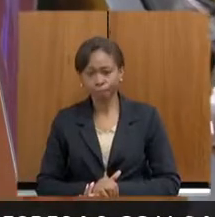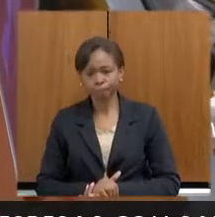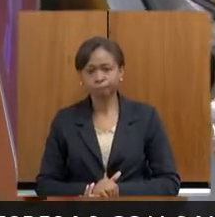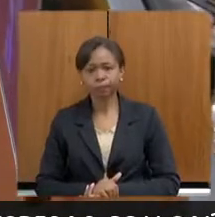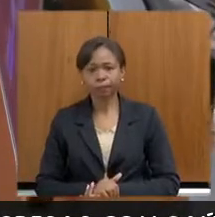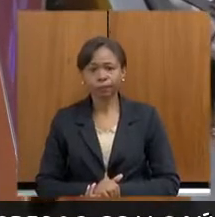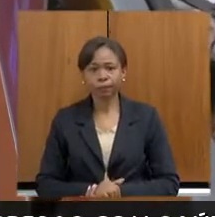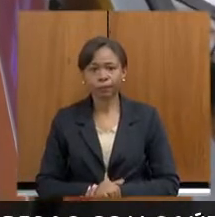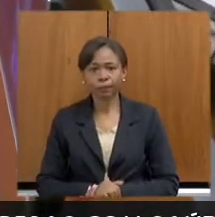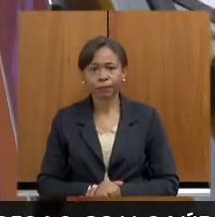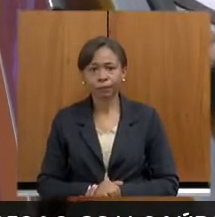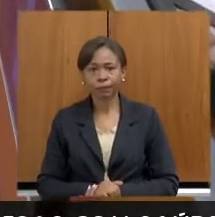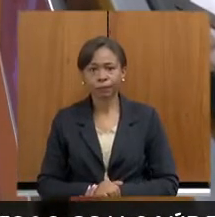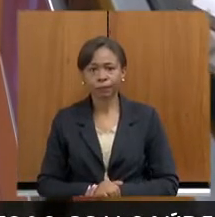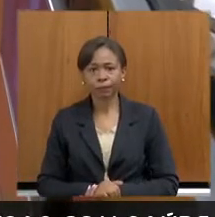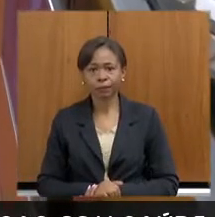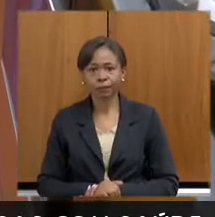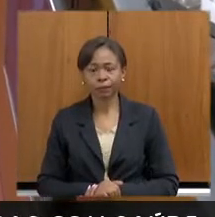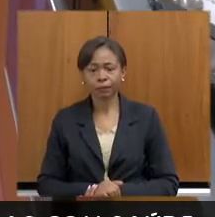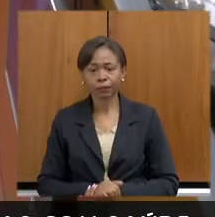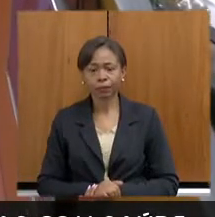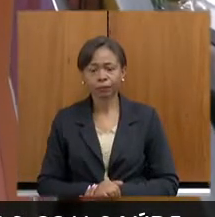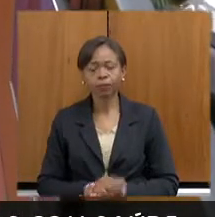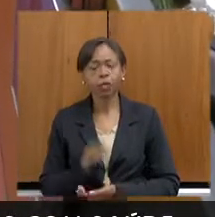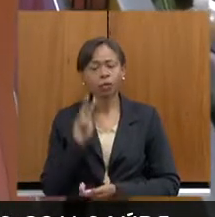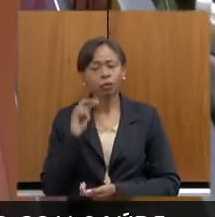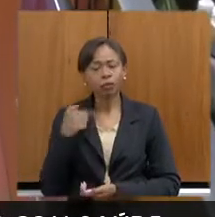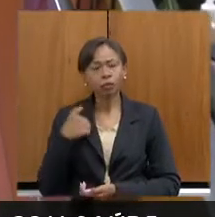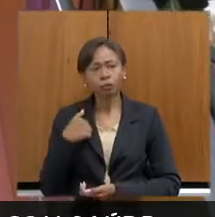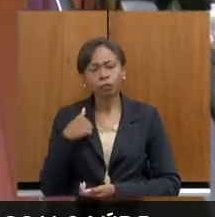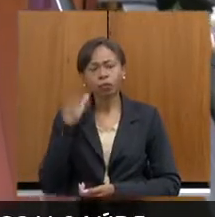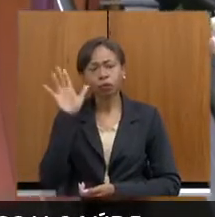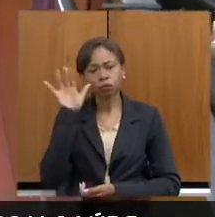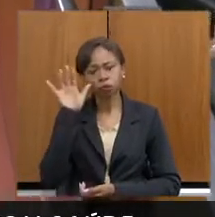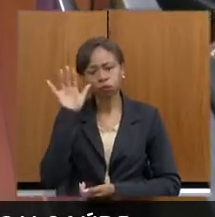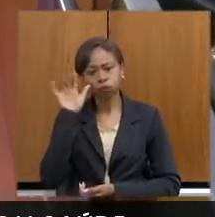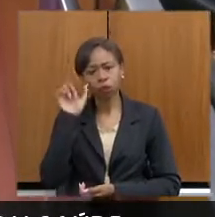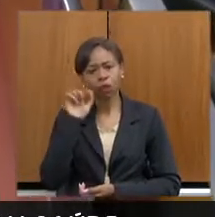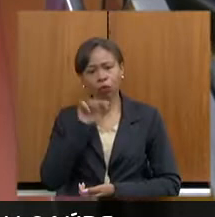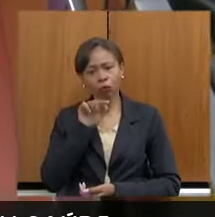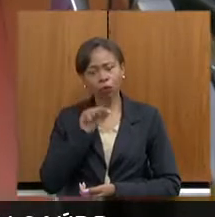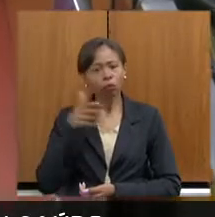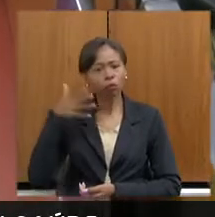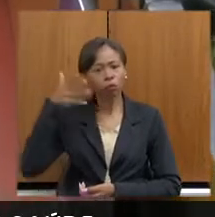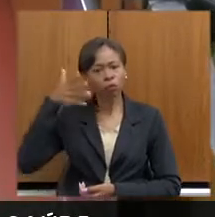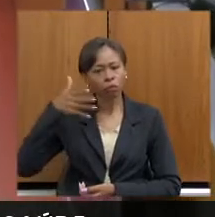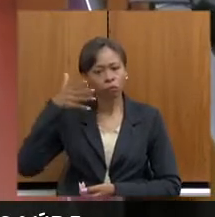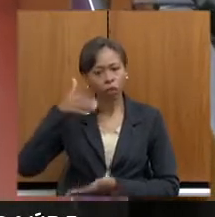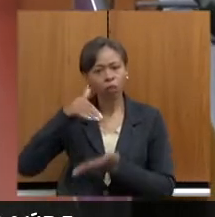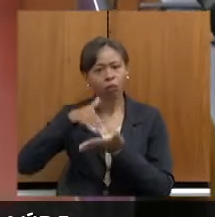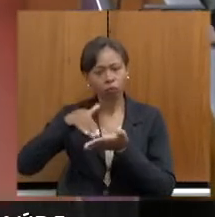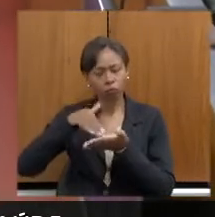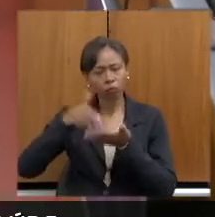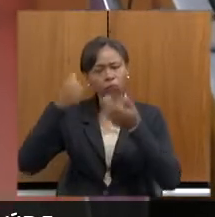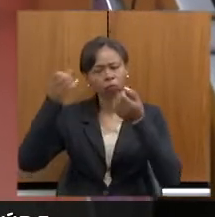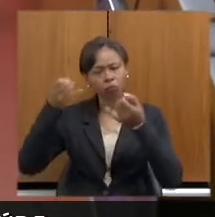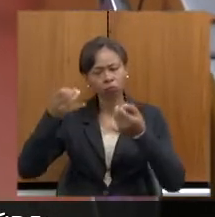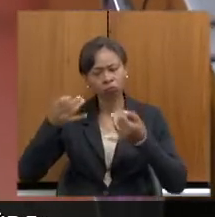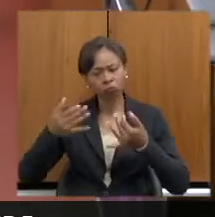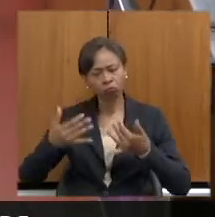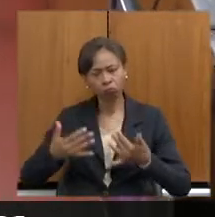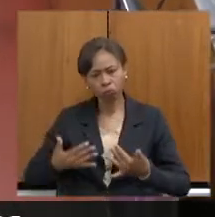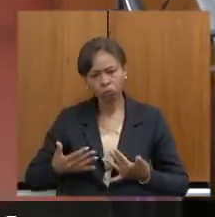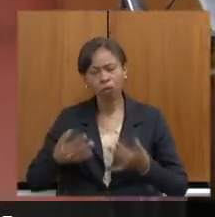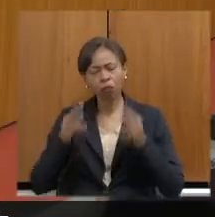eu e eu acompanhei a exposição do Senhor e eu acho que